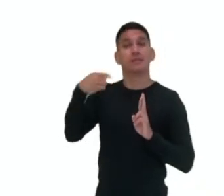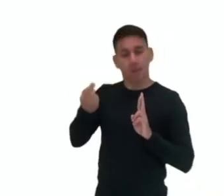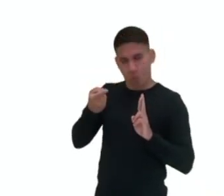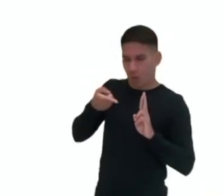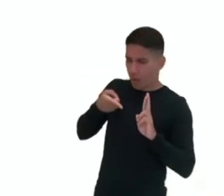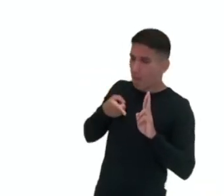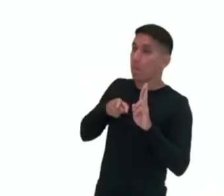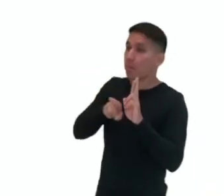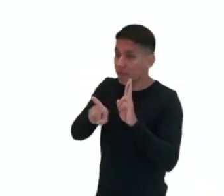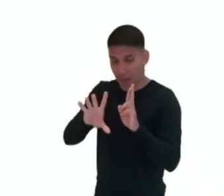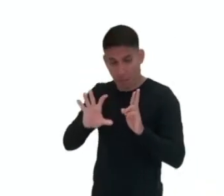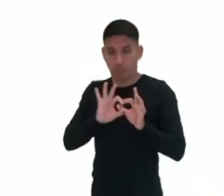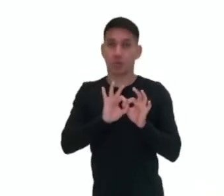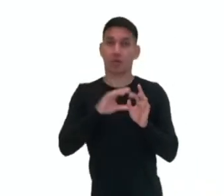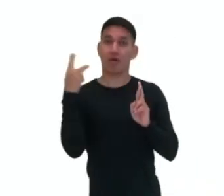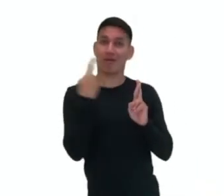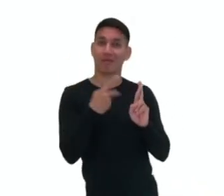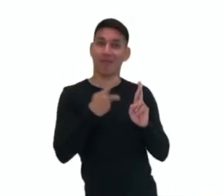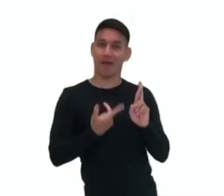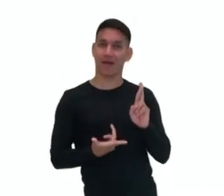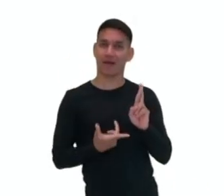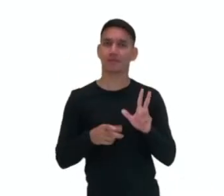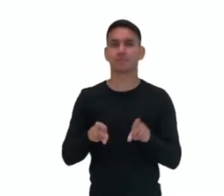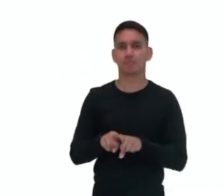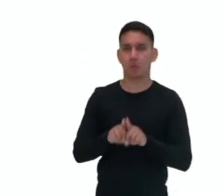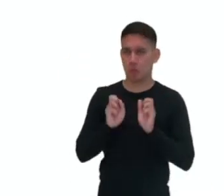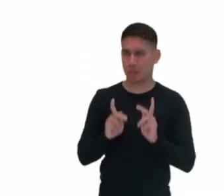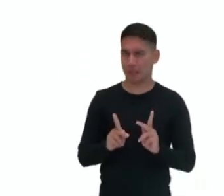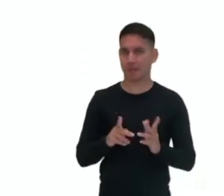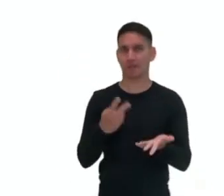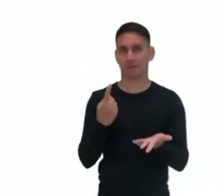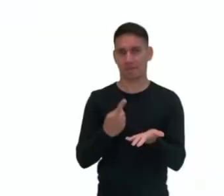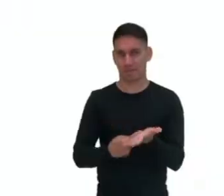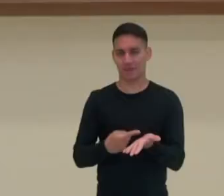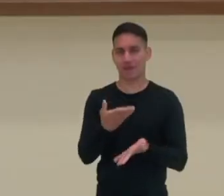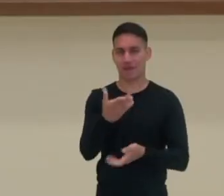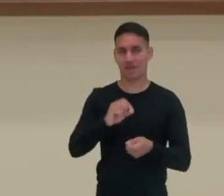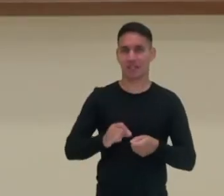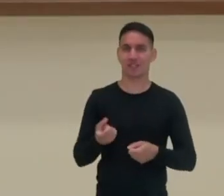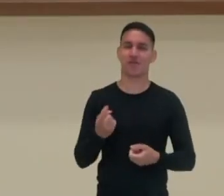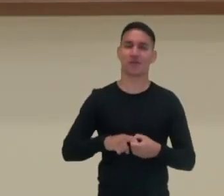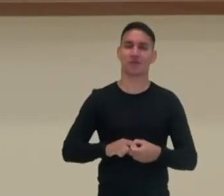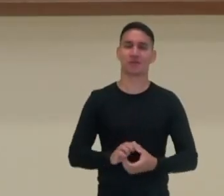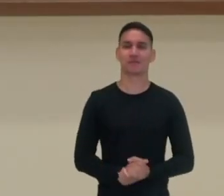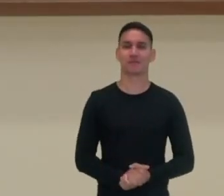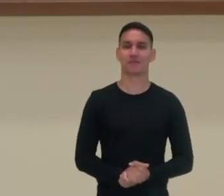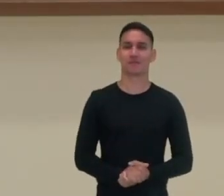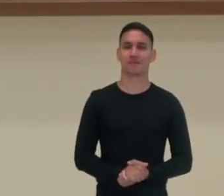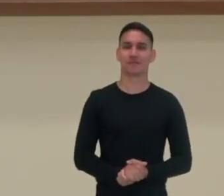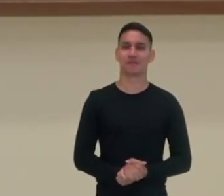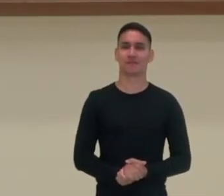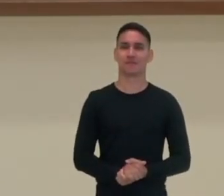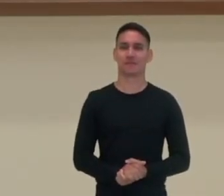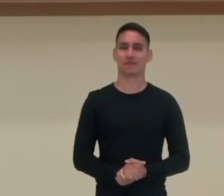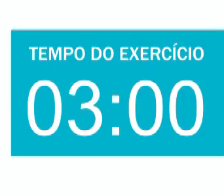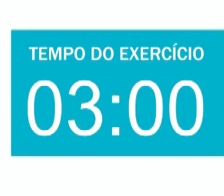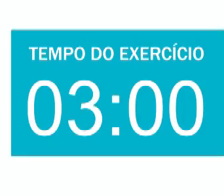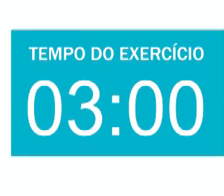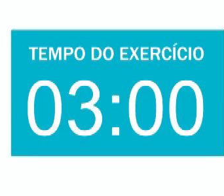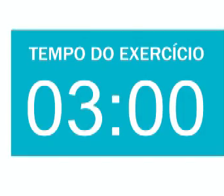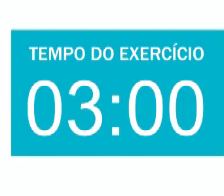pergunta engajada na resposta dada. Tá ok? Faz aí, eu volto a seguir, gabaritar contigo, é bem